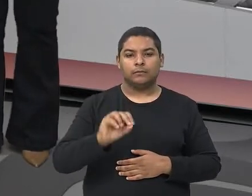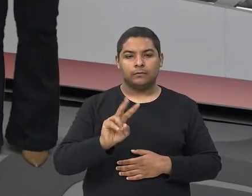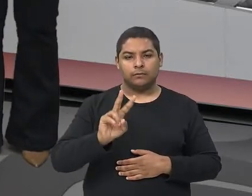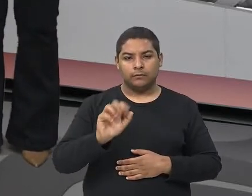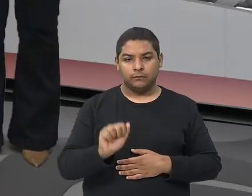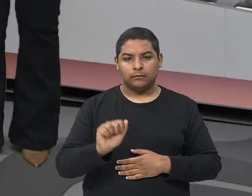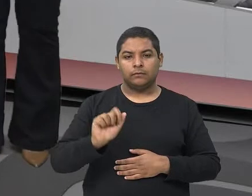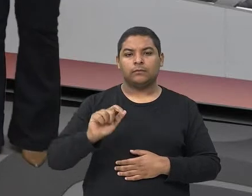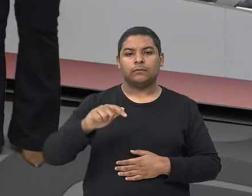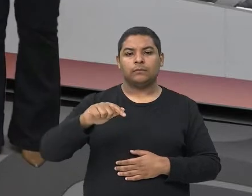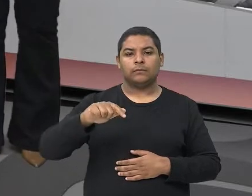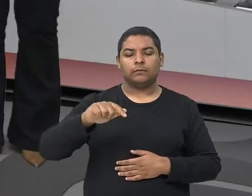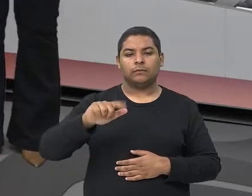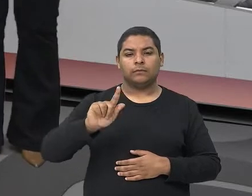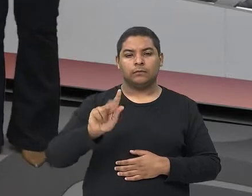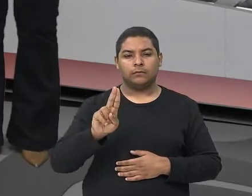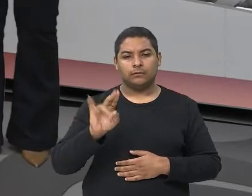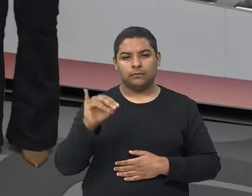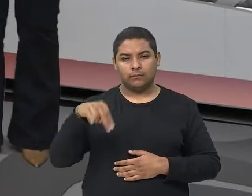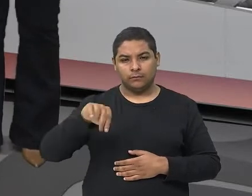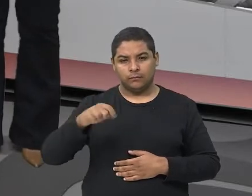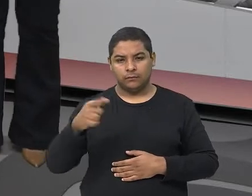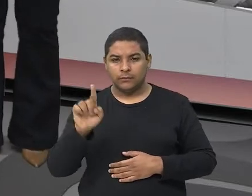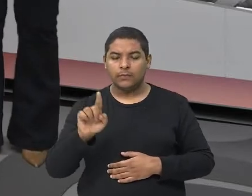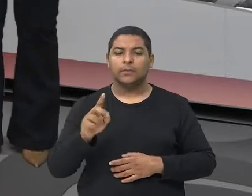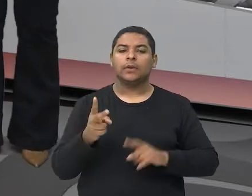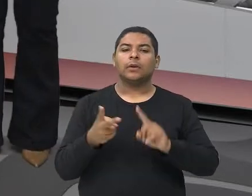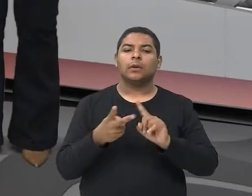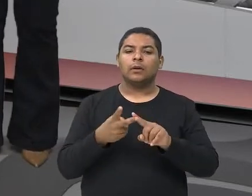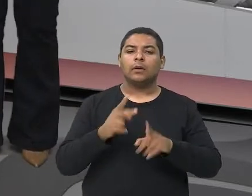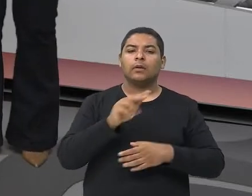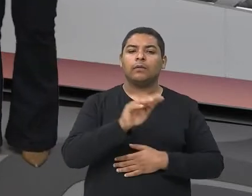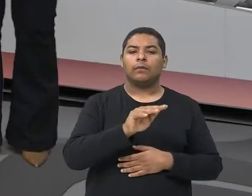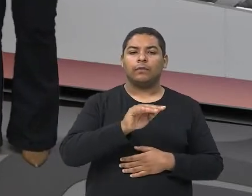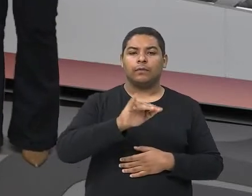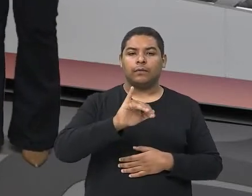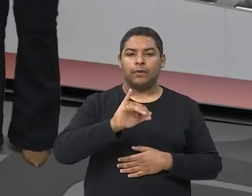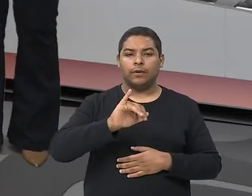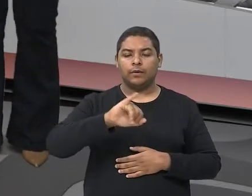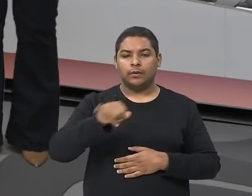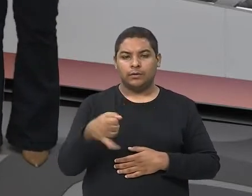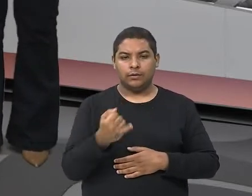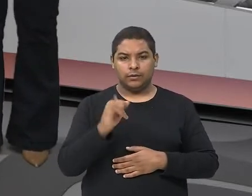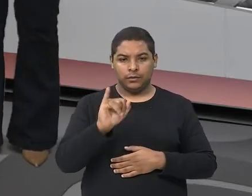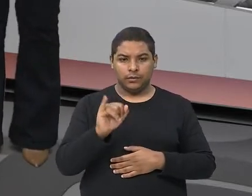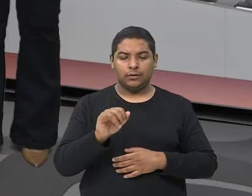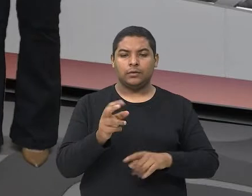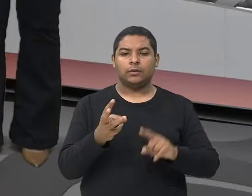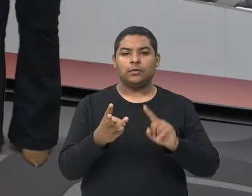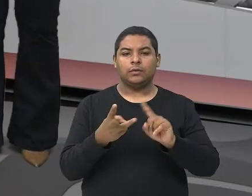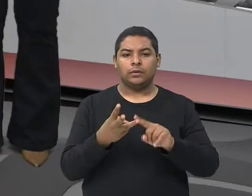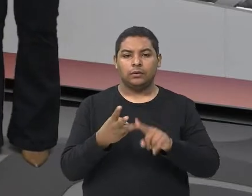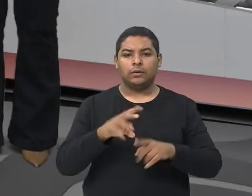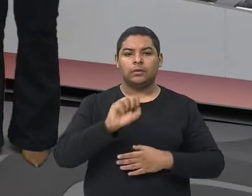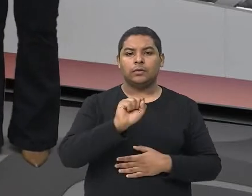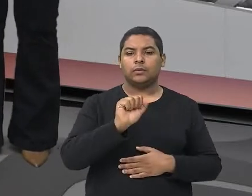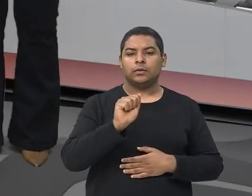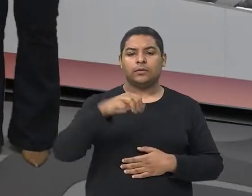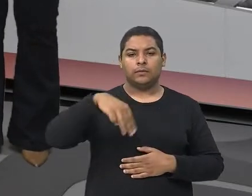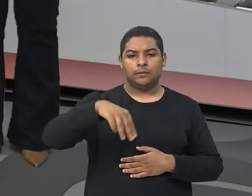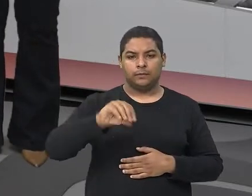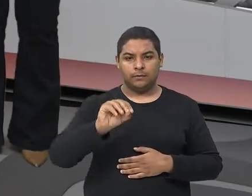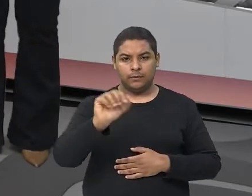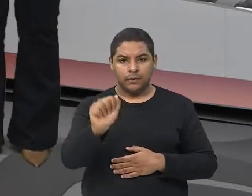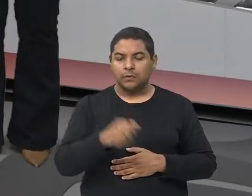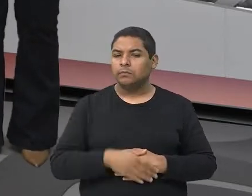também Fiji, tá? Além da área de Samoa. Agora, o que a gente observa nessas características